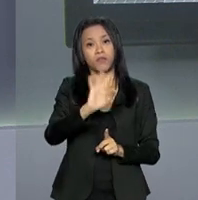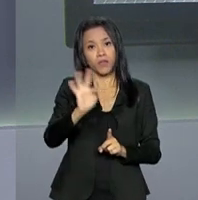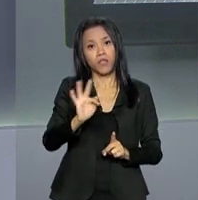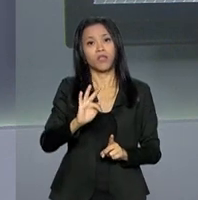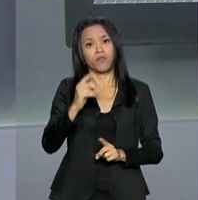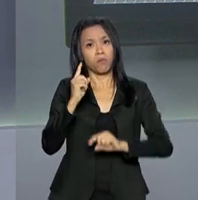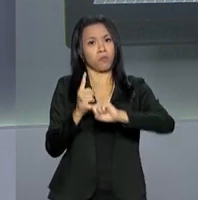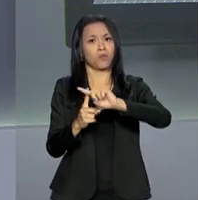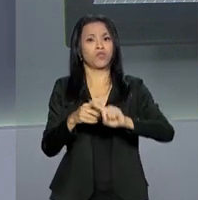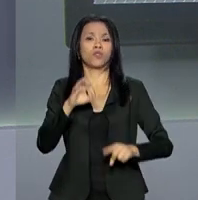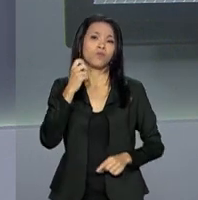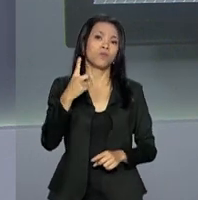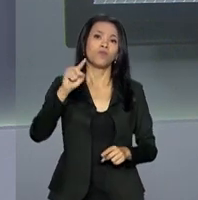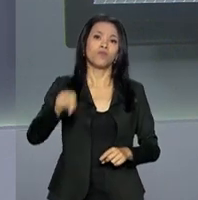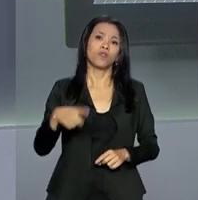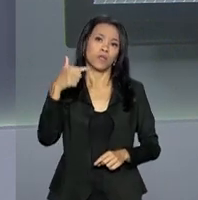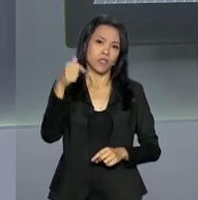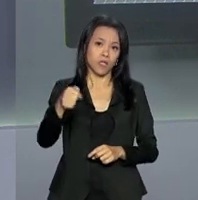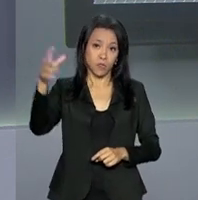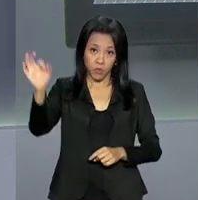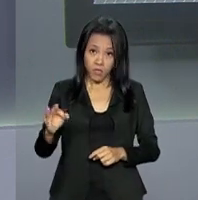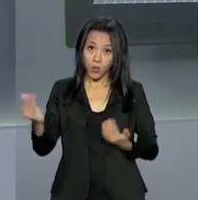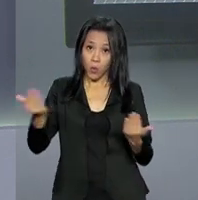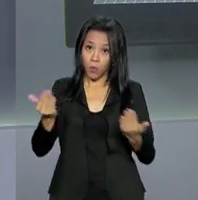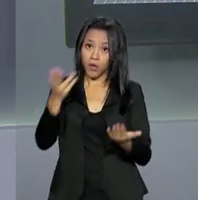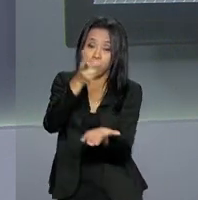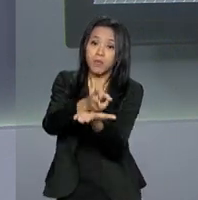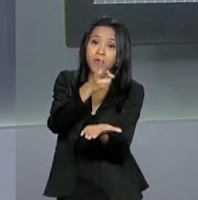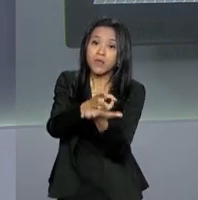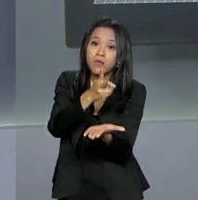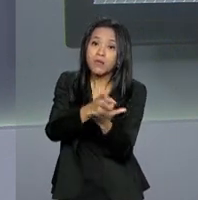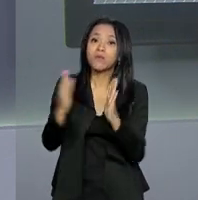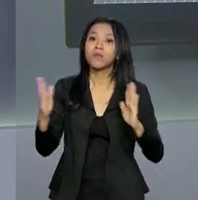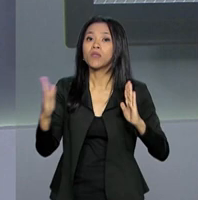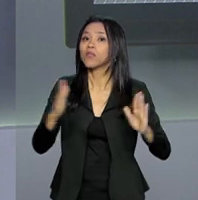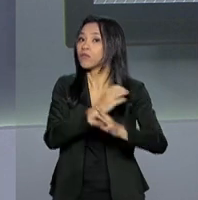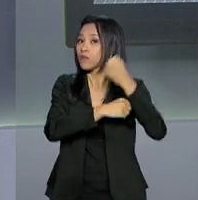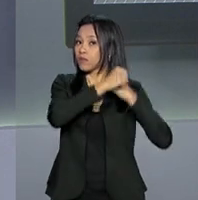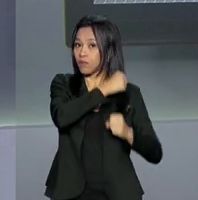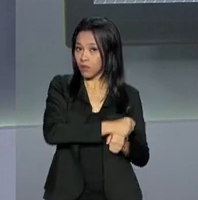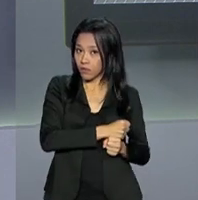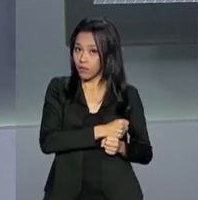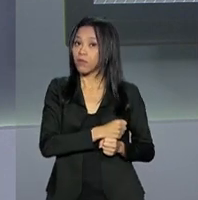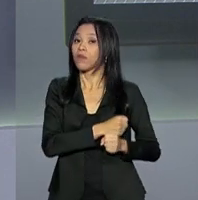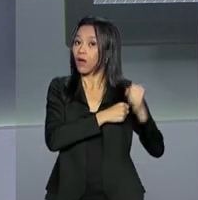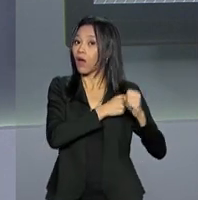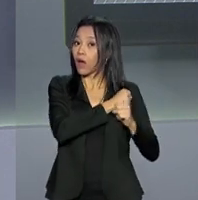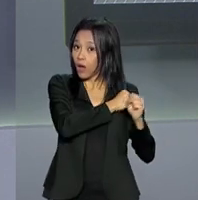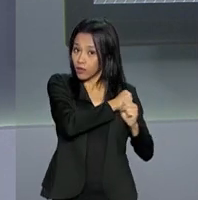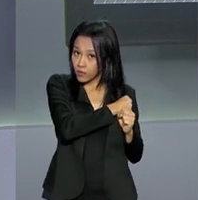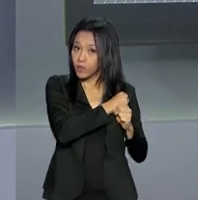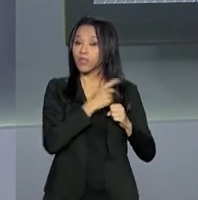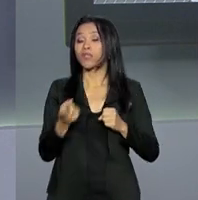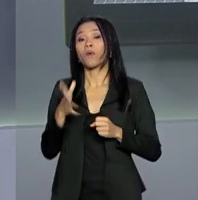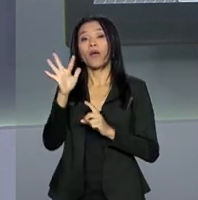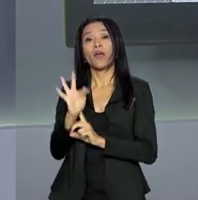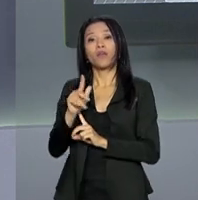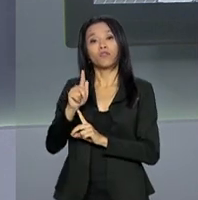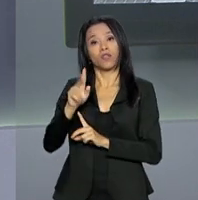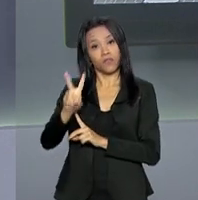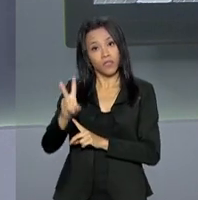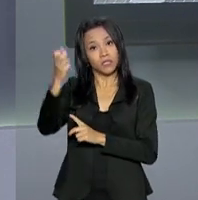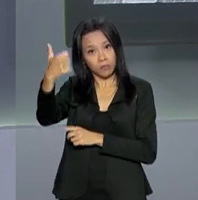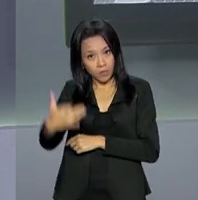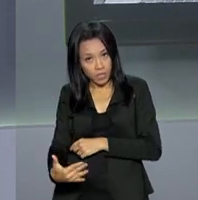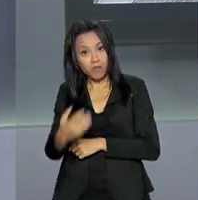1,7 por cento quando comparado ao mesmo período de anos anteriores de acordo com fgv todos os indicadores foram positivos em